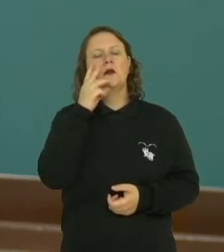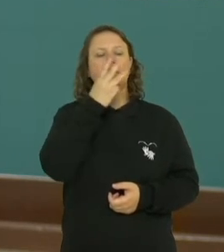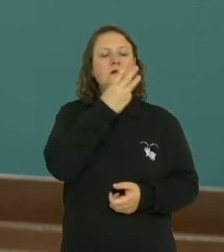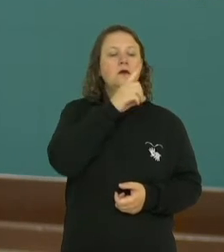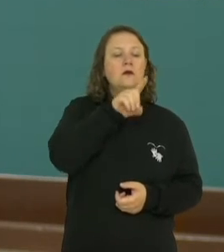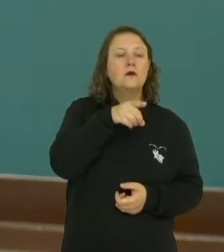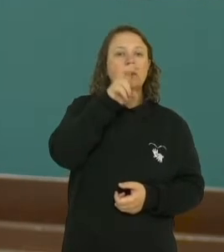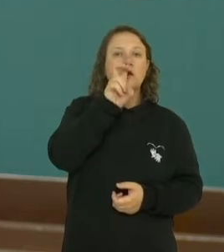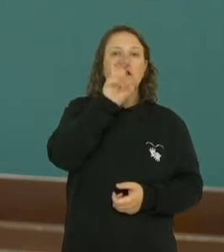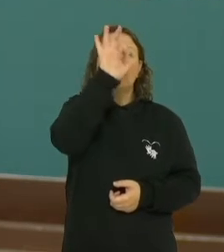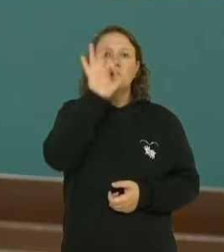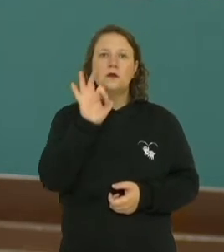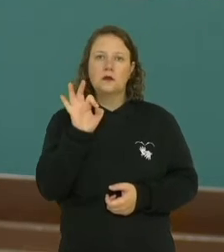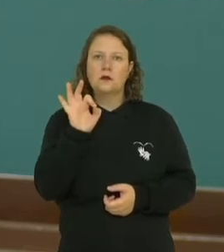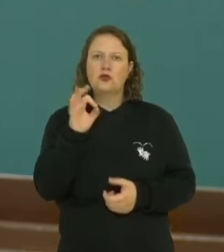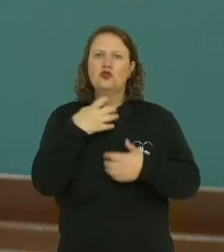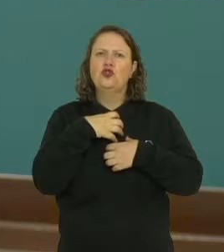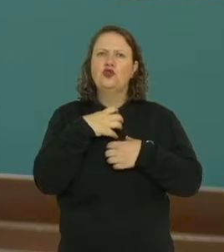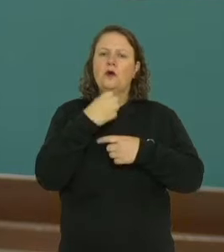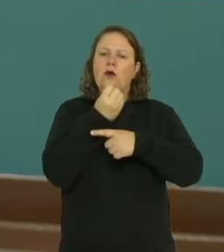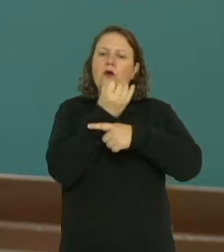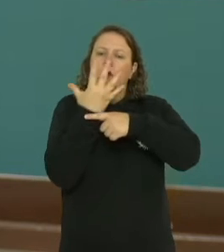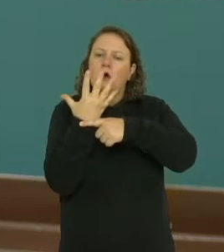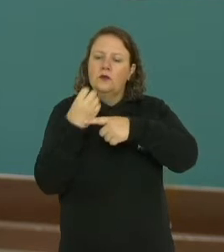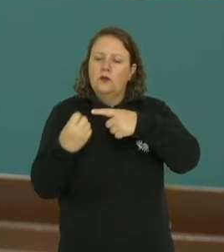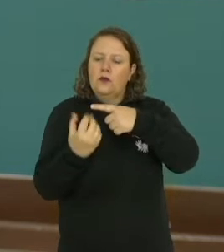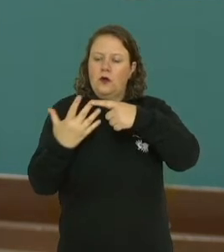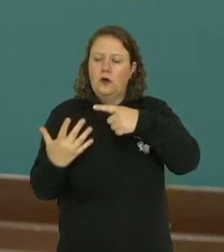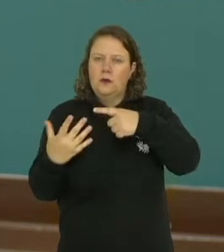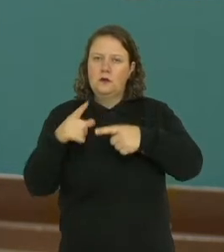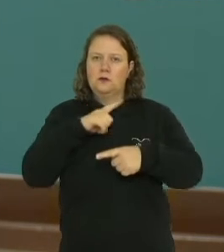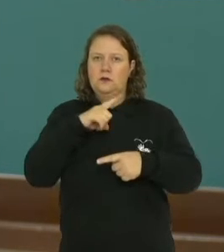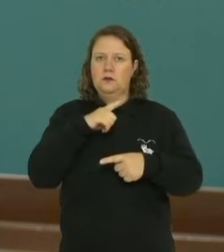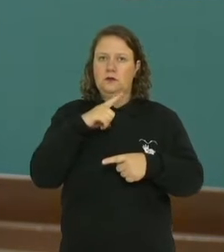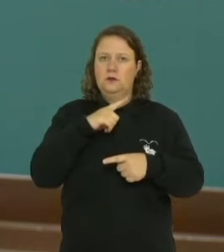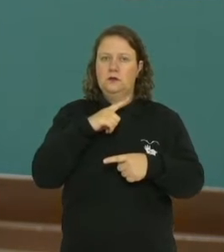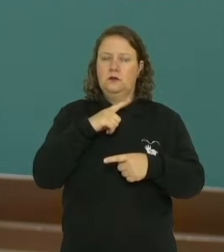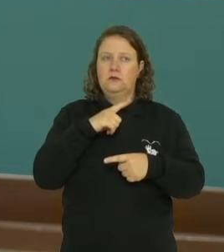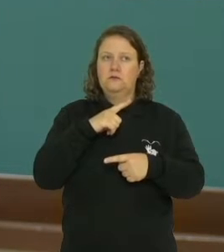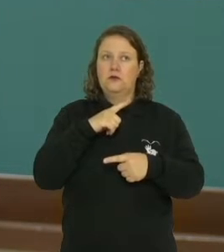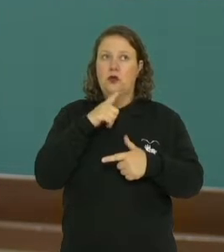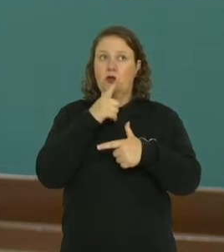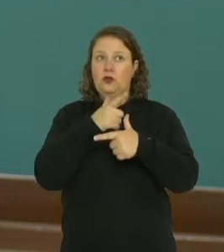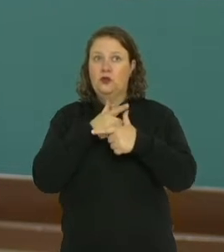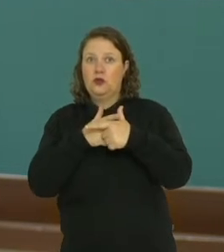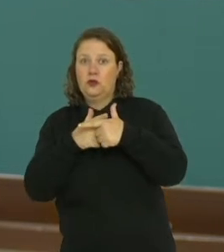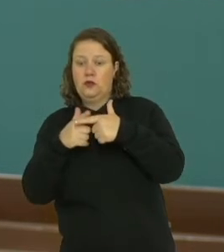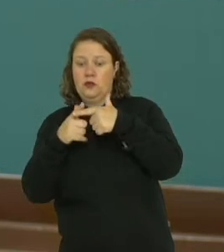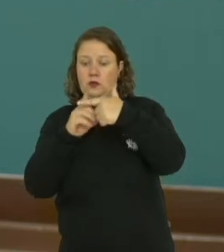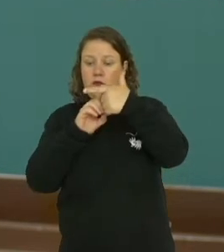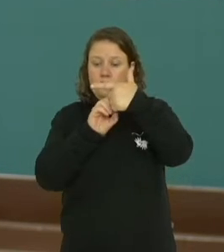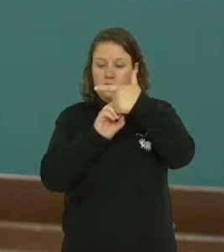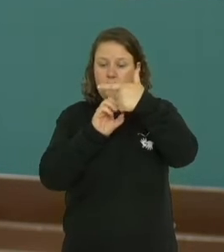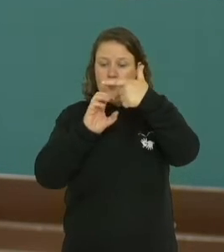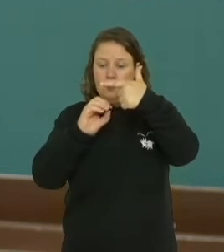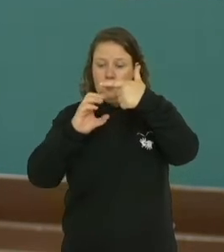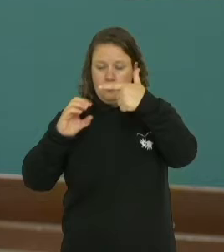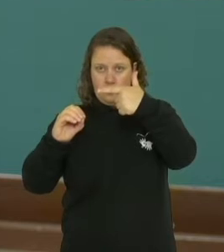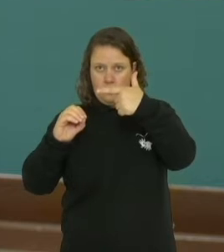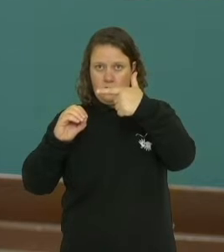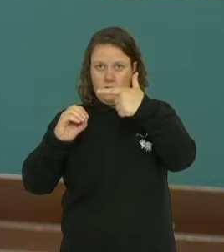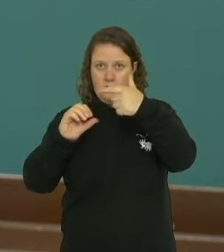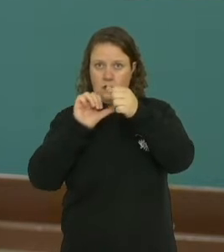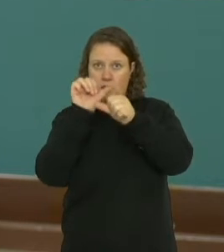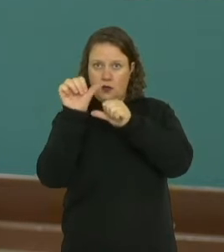3,5% a gente vai escrever na forma de fração. Então, é 3,5 por 100. Vamos transformar isso aqui num número decimal só,